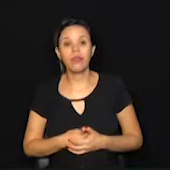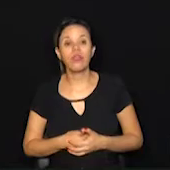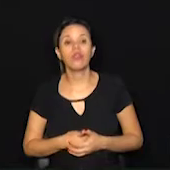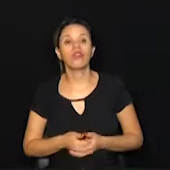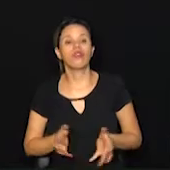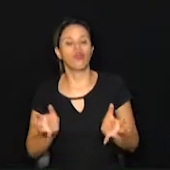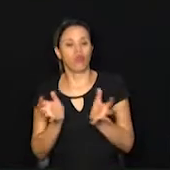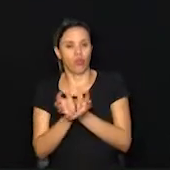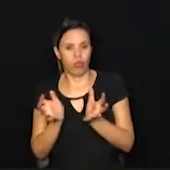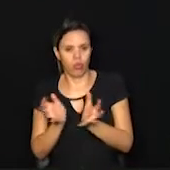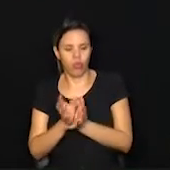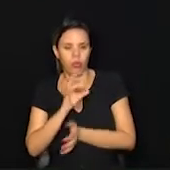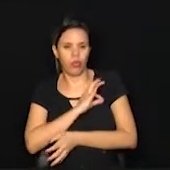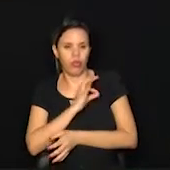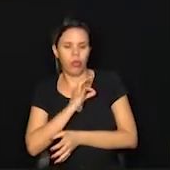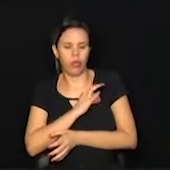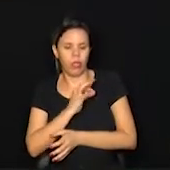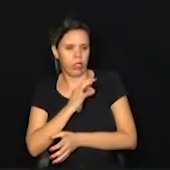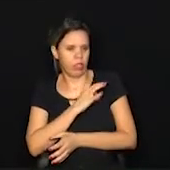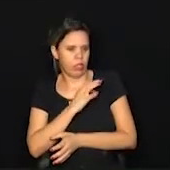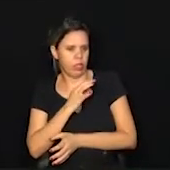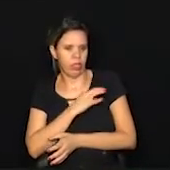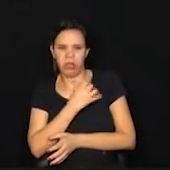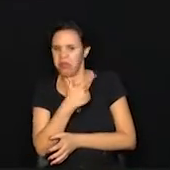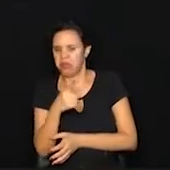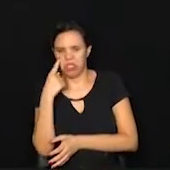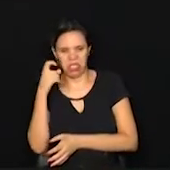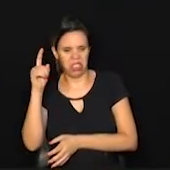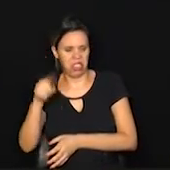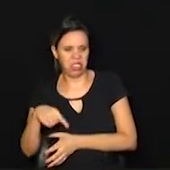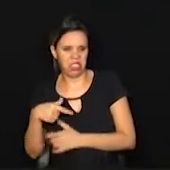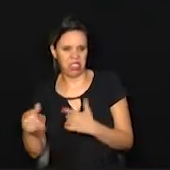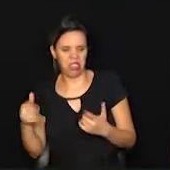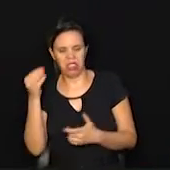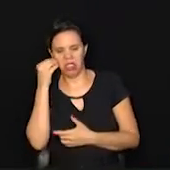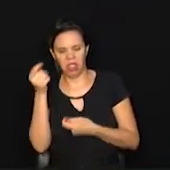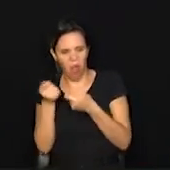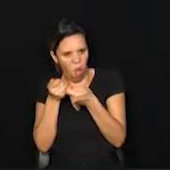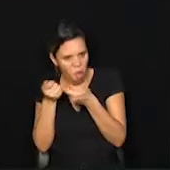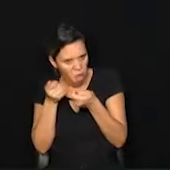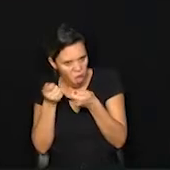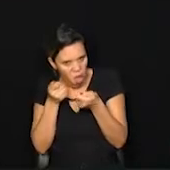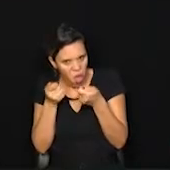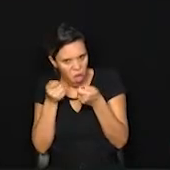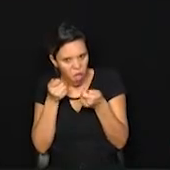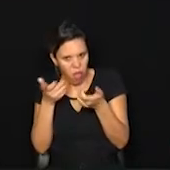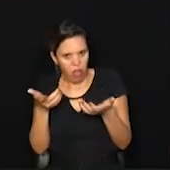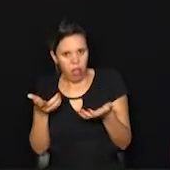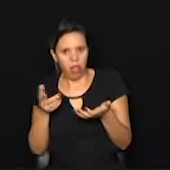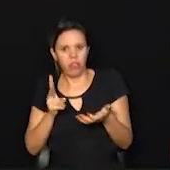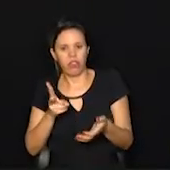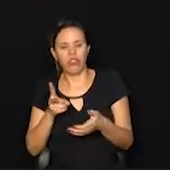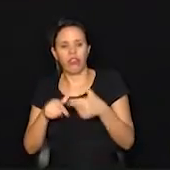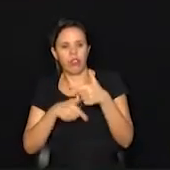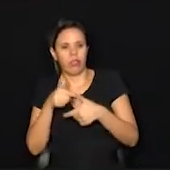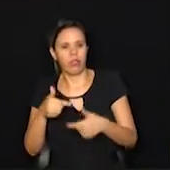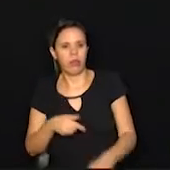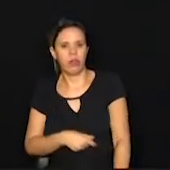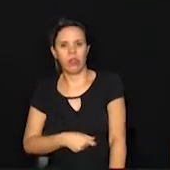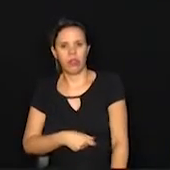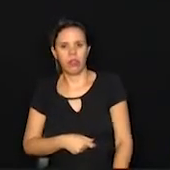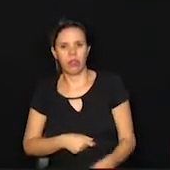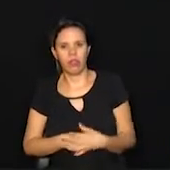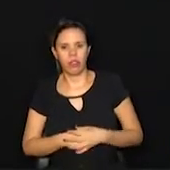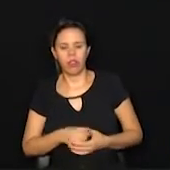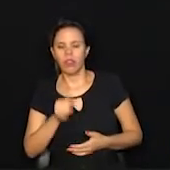tentavam obviamente na cúpula das Forças Armadas não tinham interesse nisso tentava conter mas os caras continuava operando